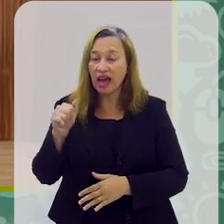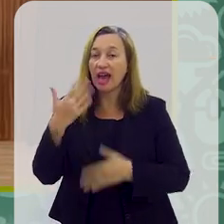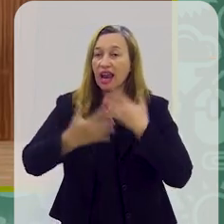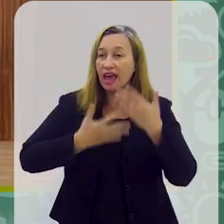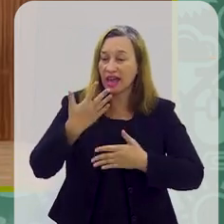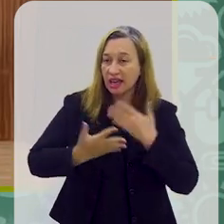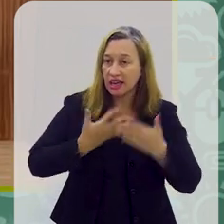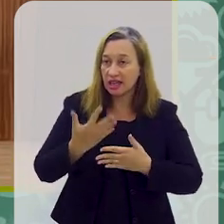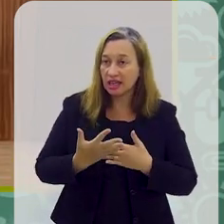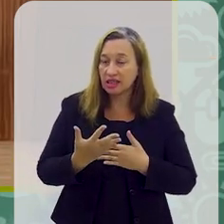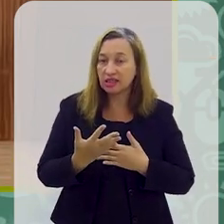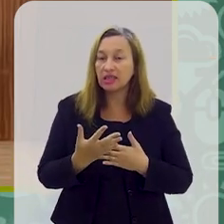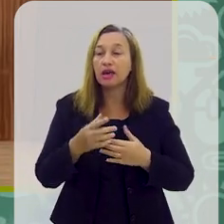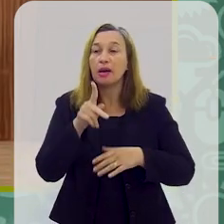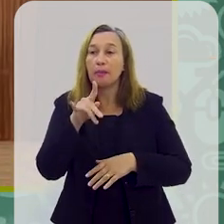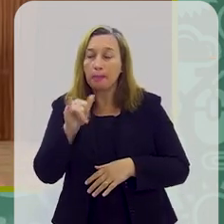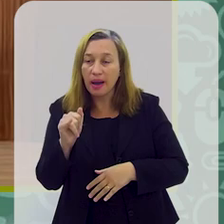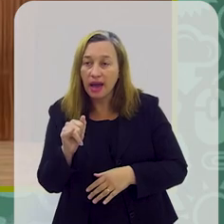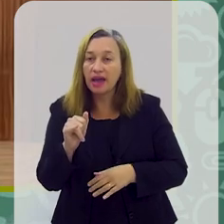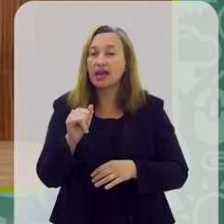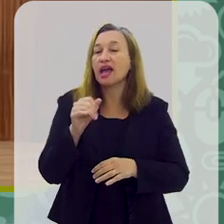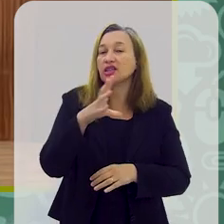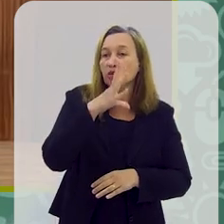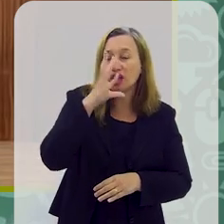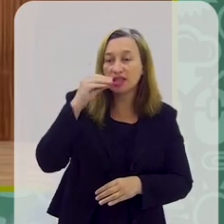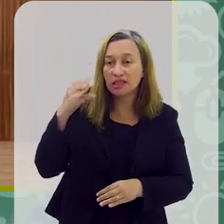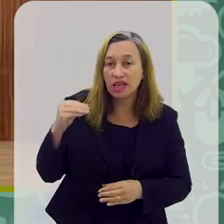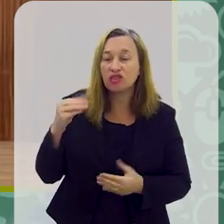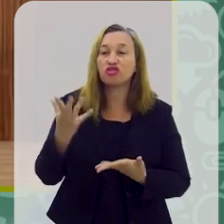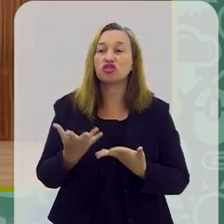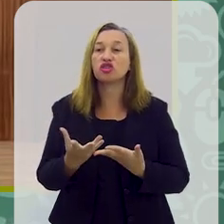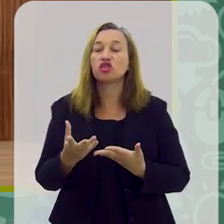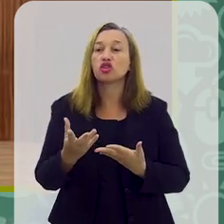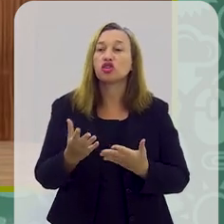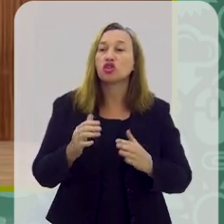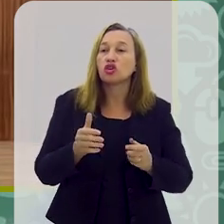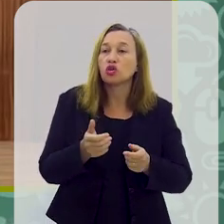suicídio na internet, para pais, educadores, para adolescentes,